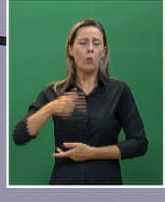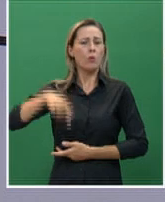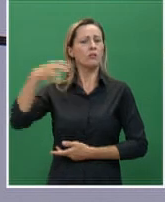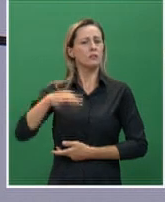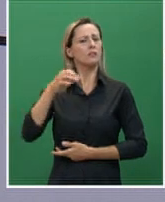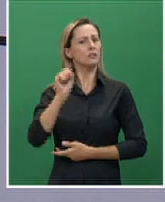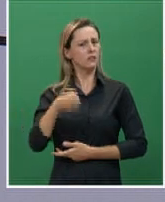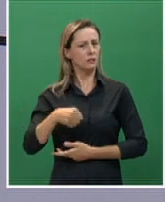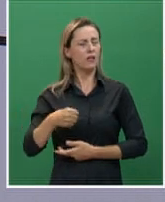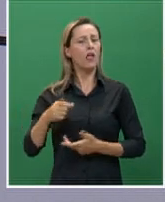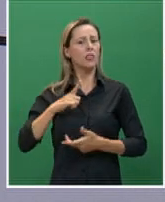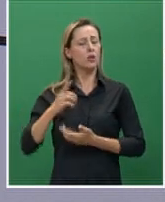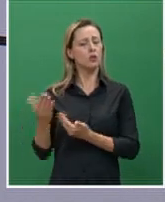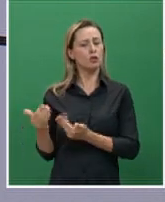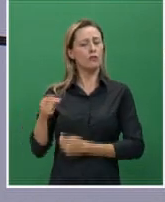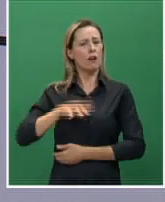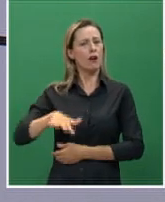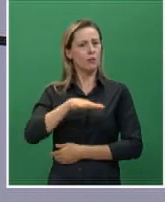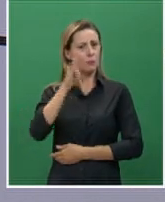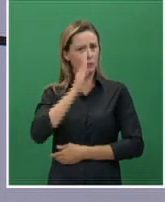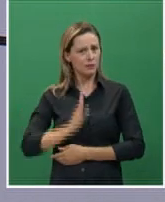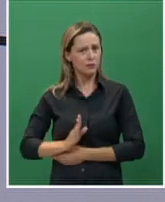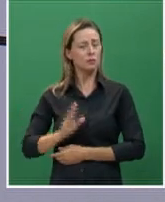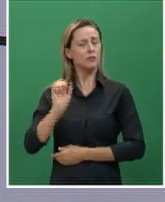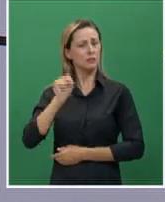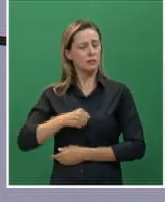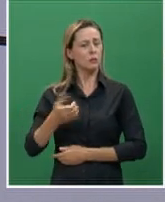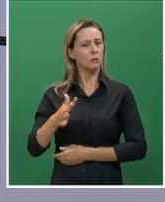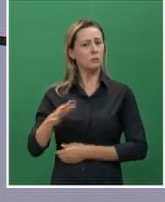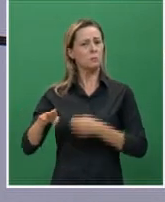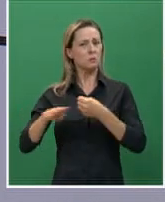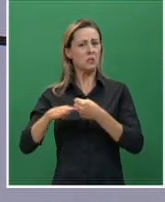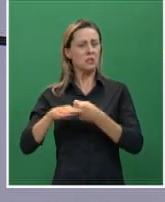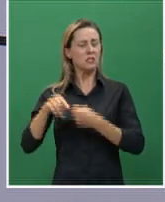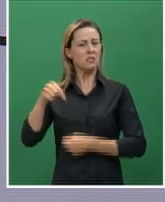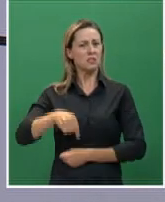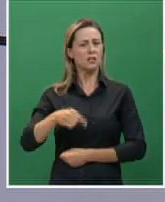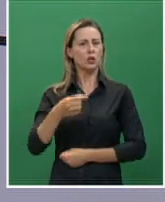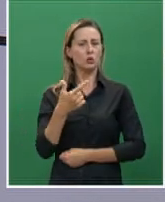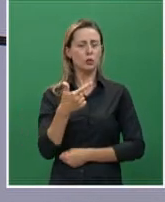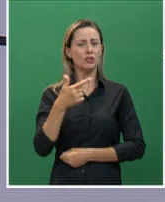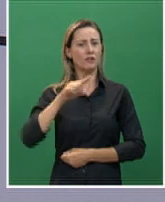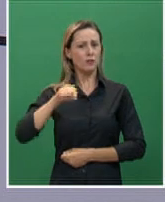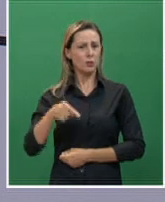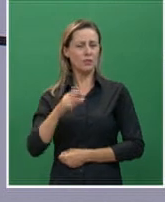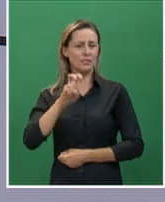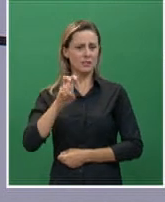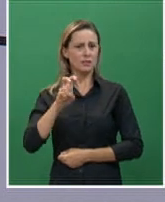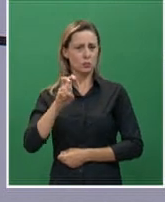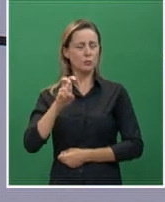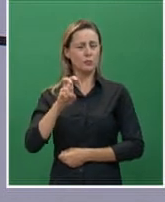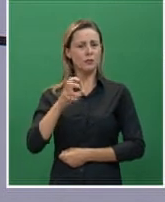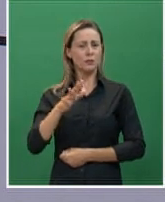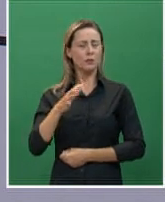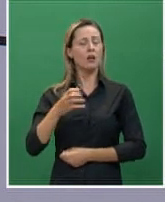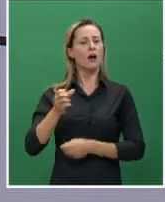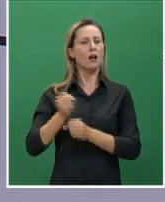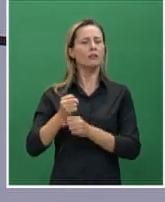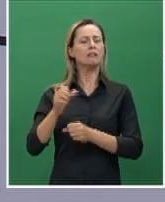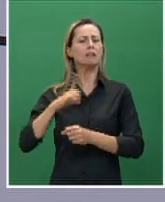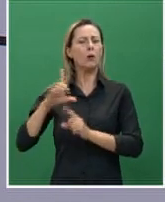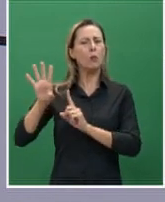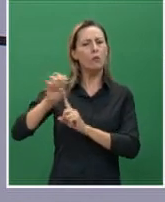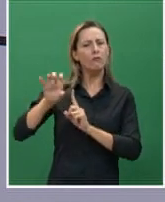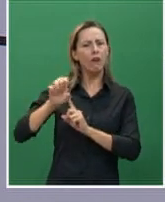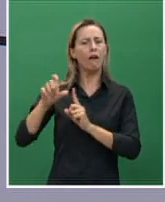temos uma das frotas mais jovens do Brasil com uma idade média de 2,5 anos na questão dos ônibus Ainda temos uai